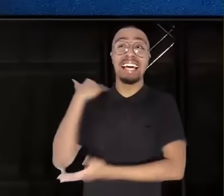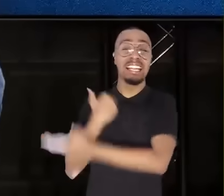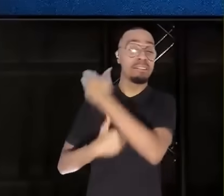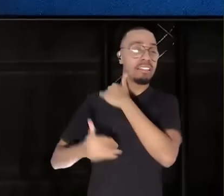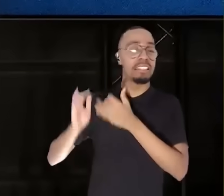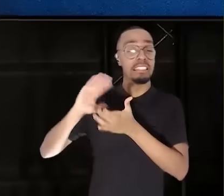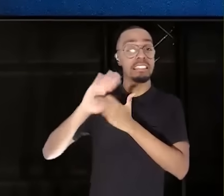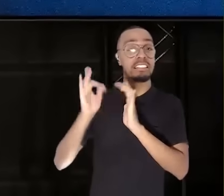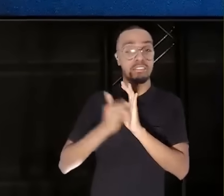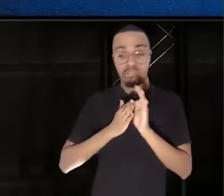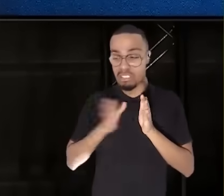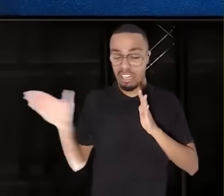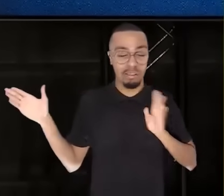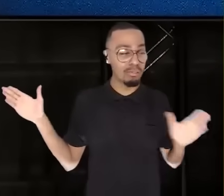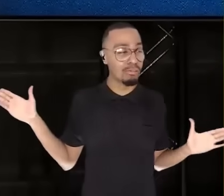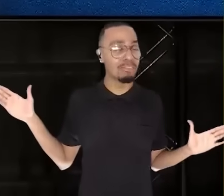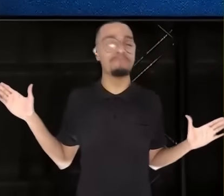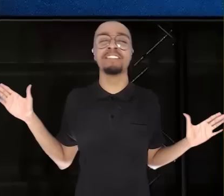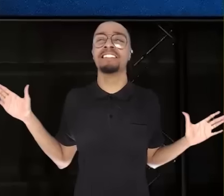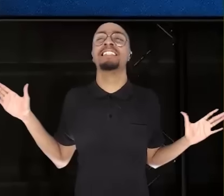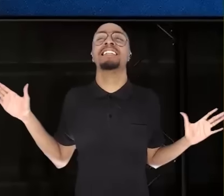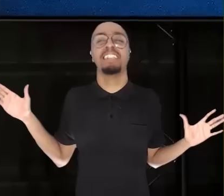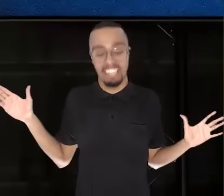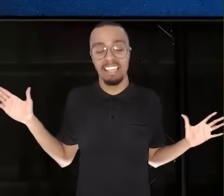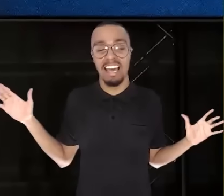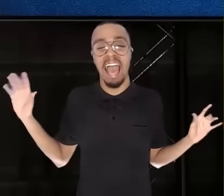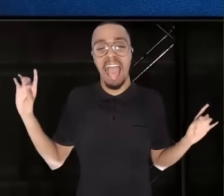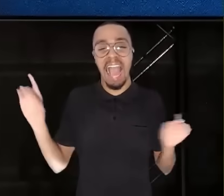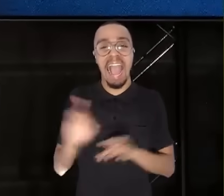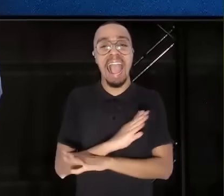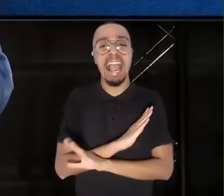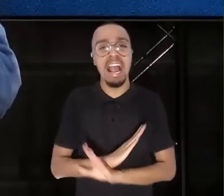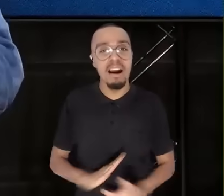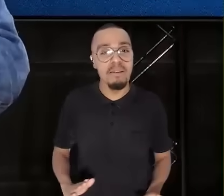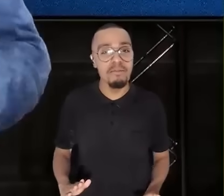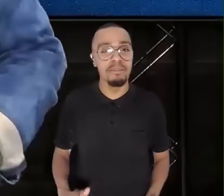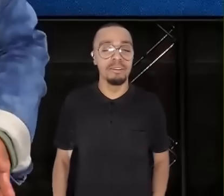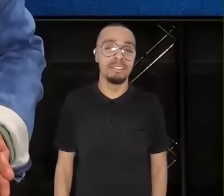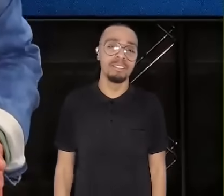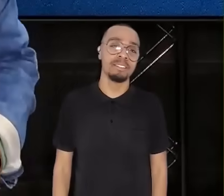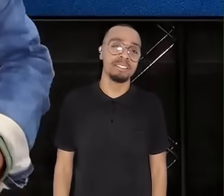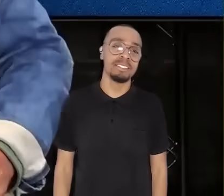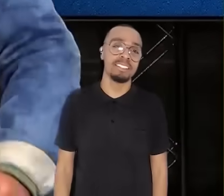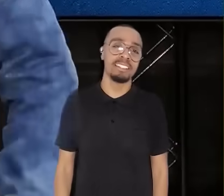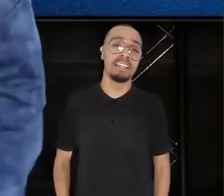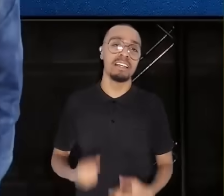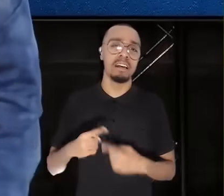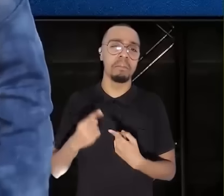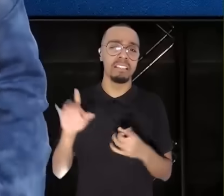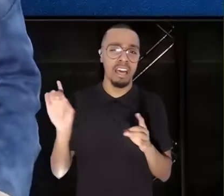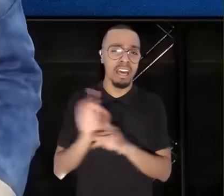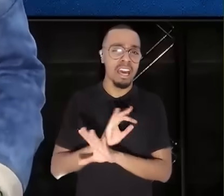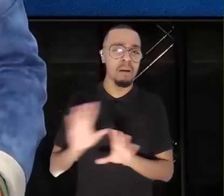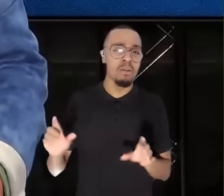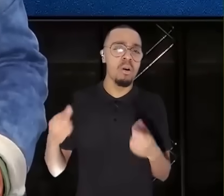feito, está consumado. Mas está consumado aonde? No céu.